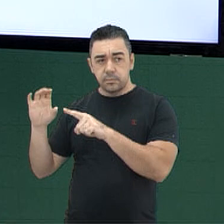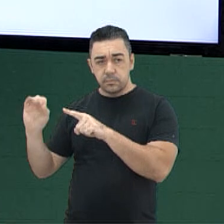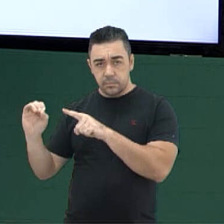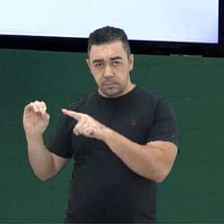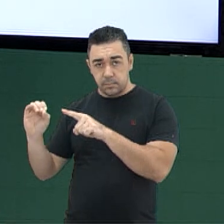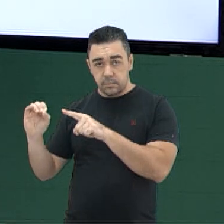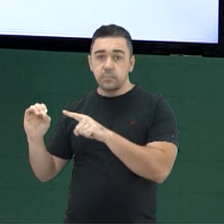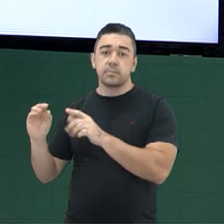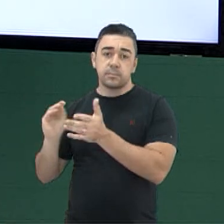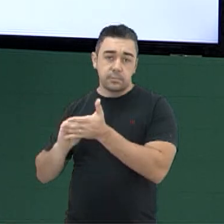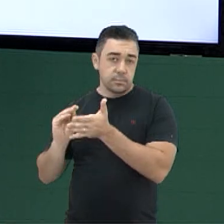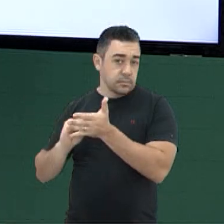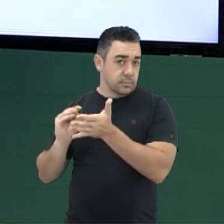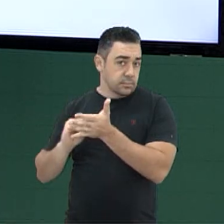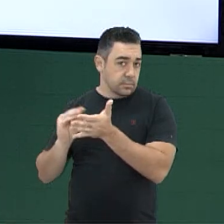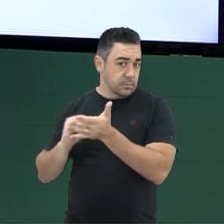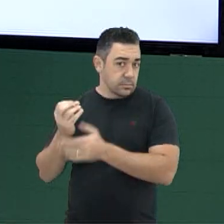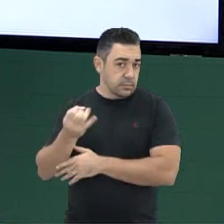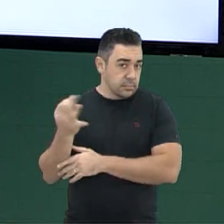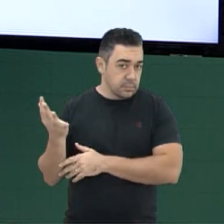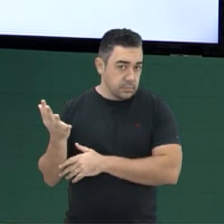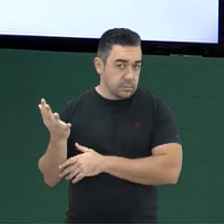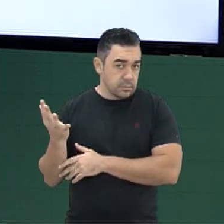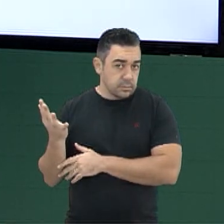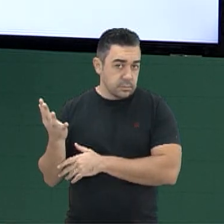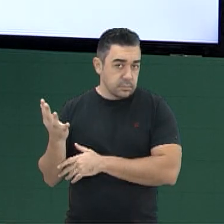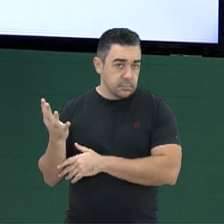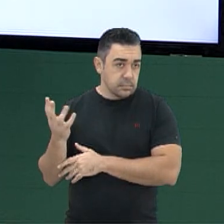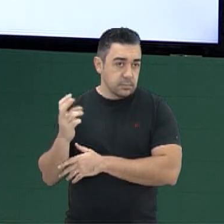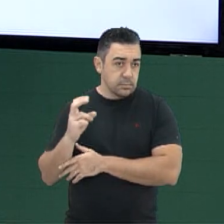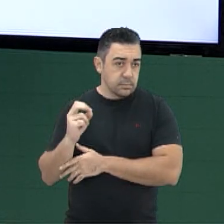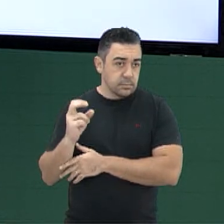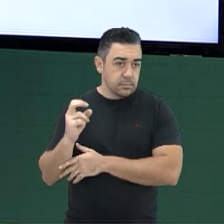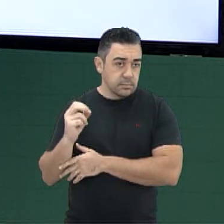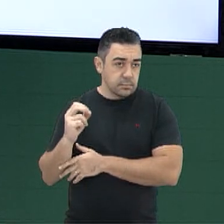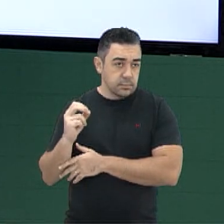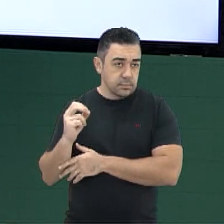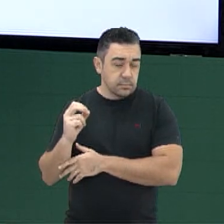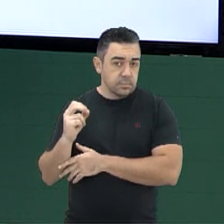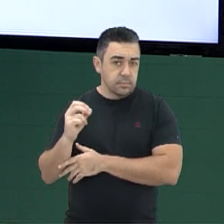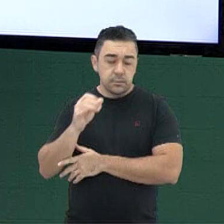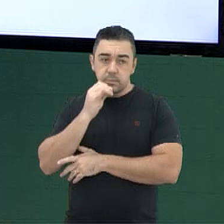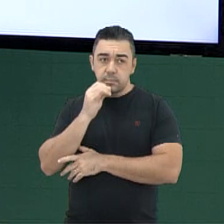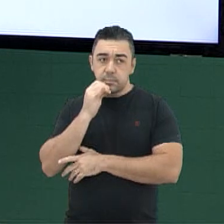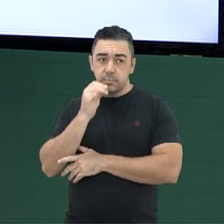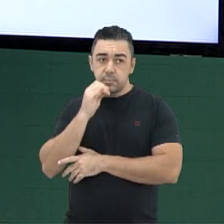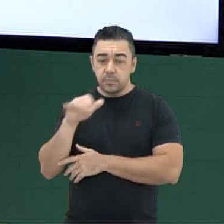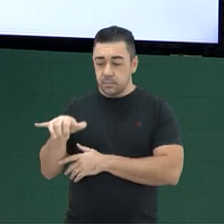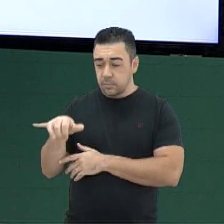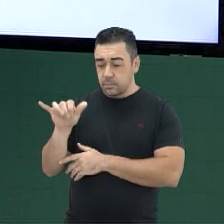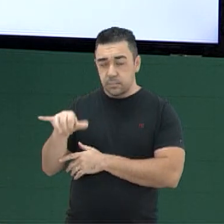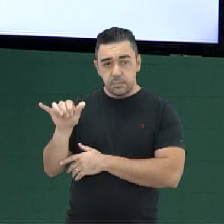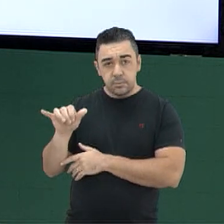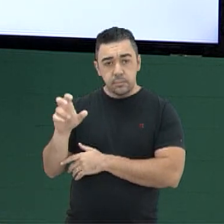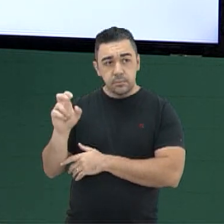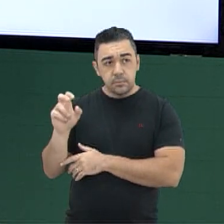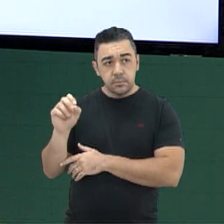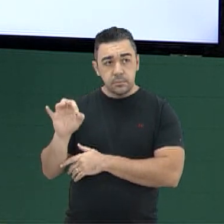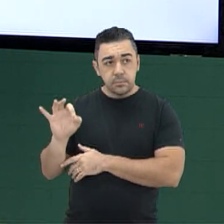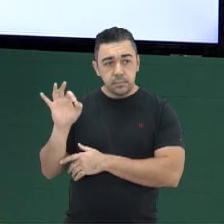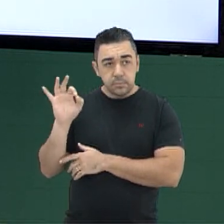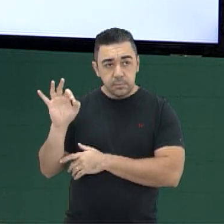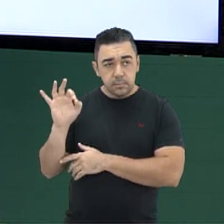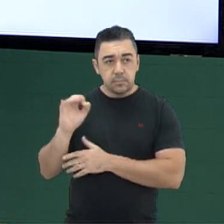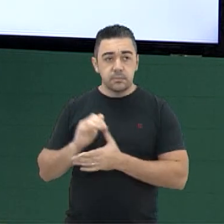graus? Vai faltar quanto para 180 graus? 50 graus. Então, meu Y será de 50 graus. Eu